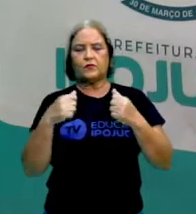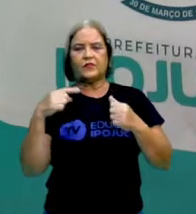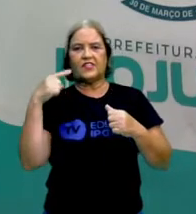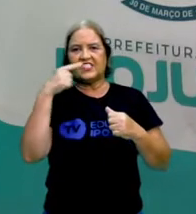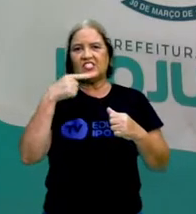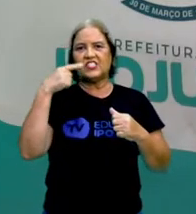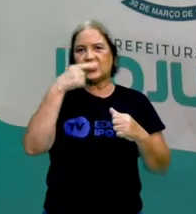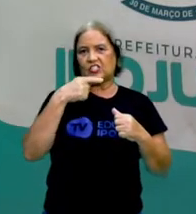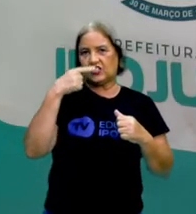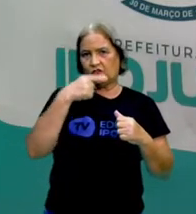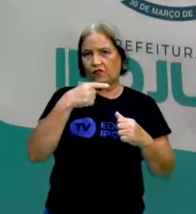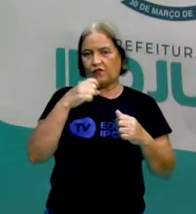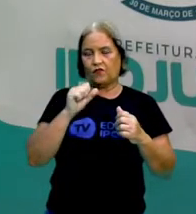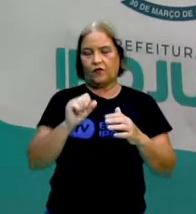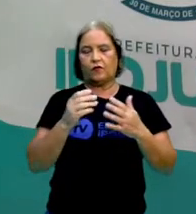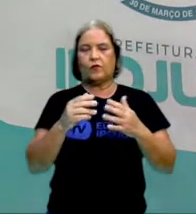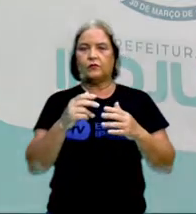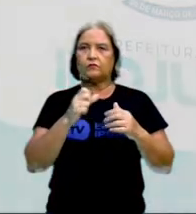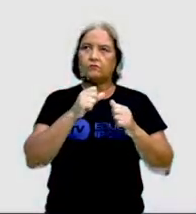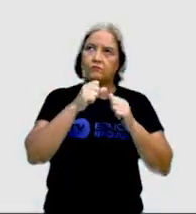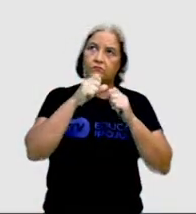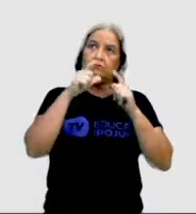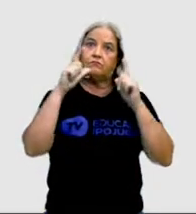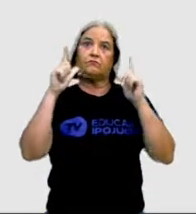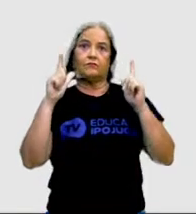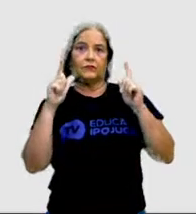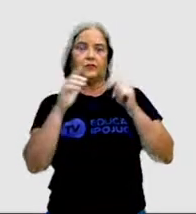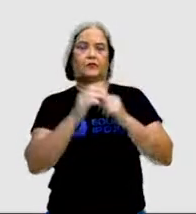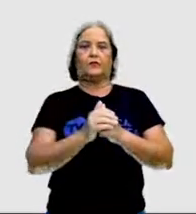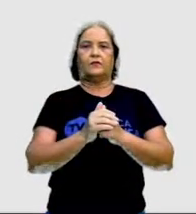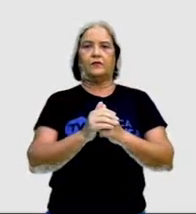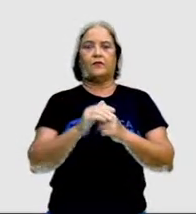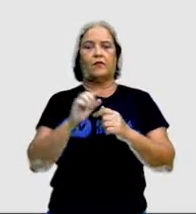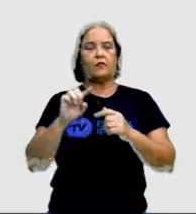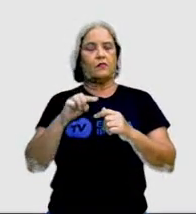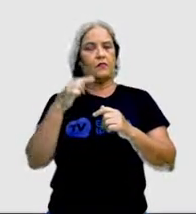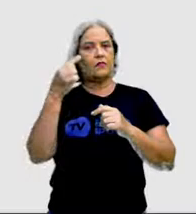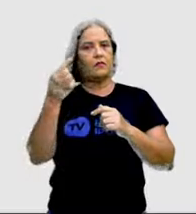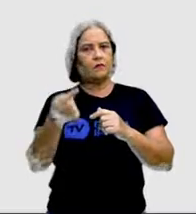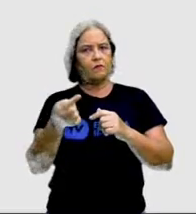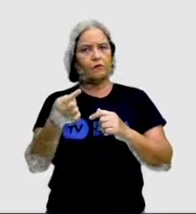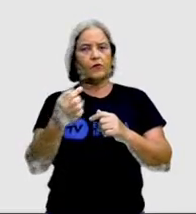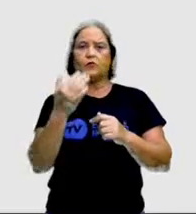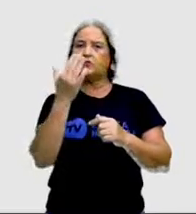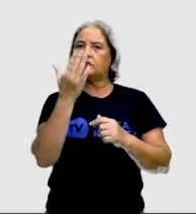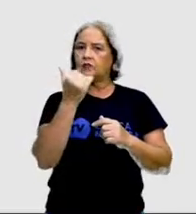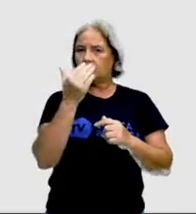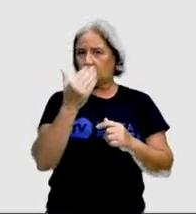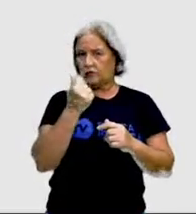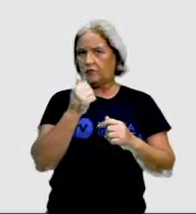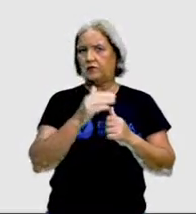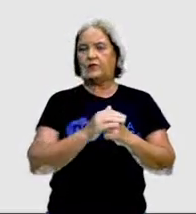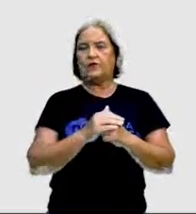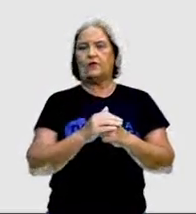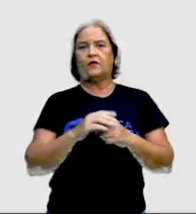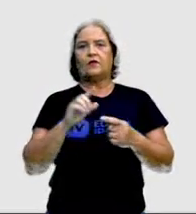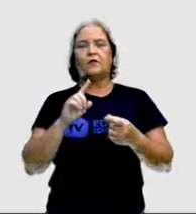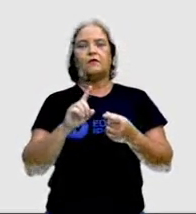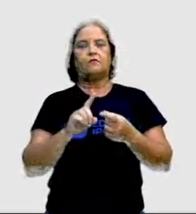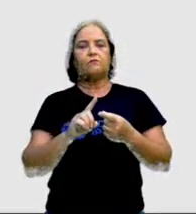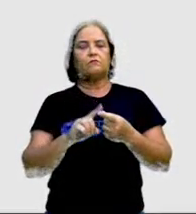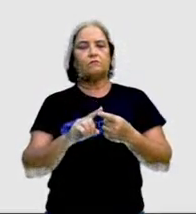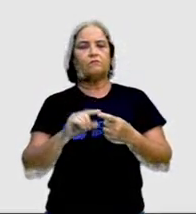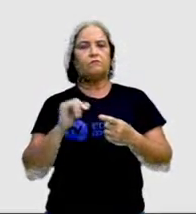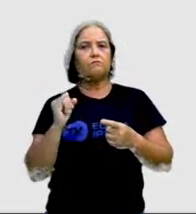escová-los ao levantar, também depois das refeições e, muito importante,